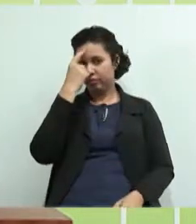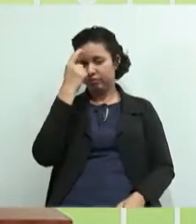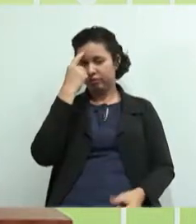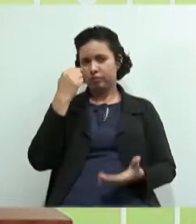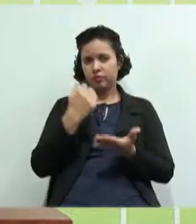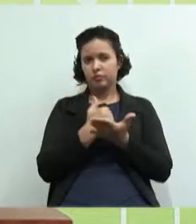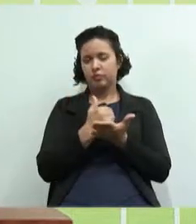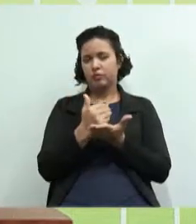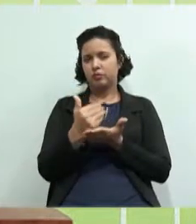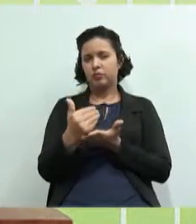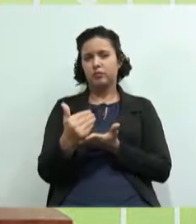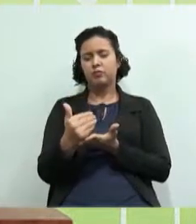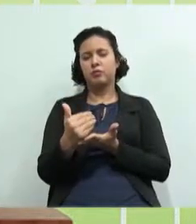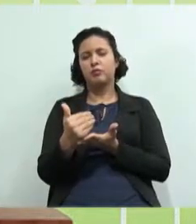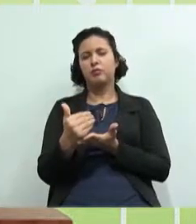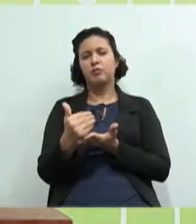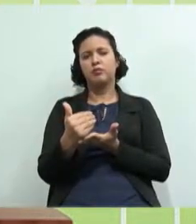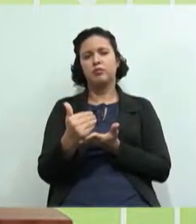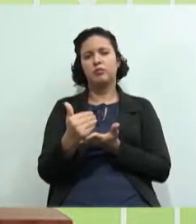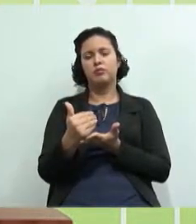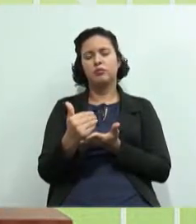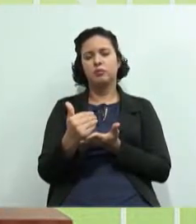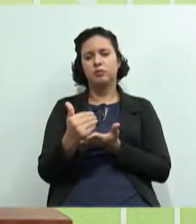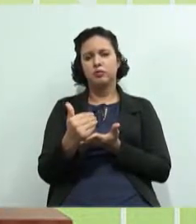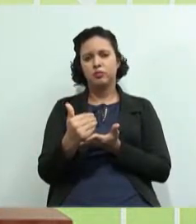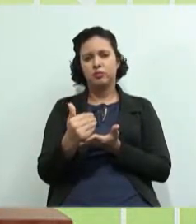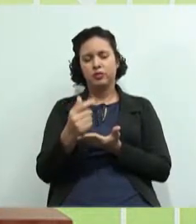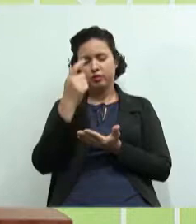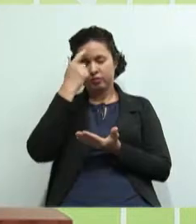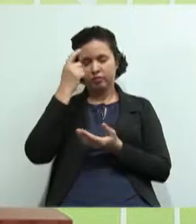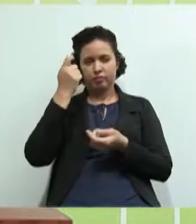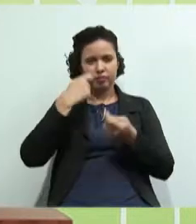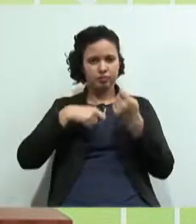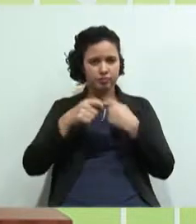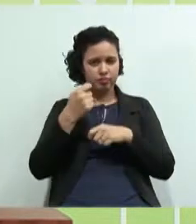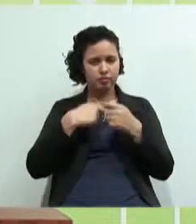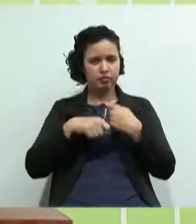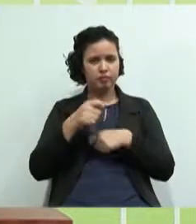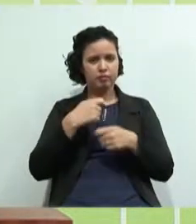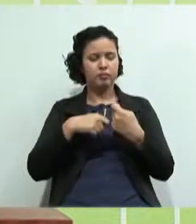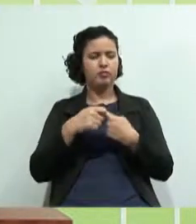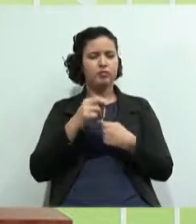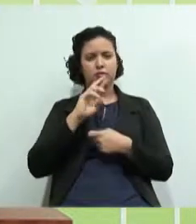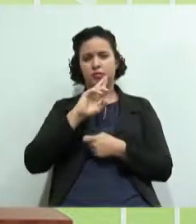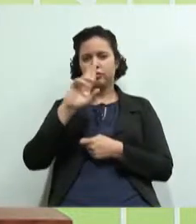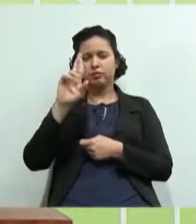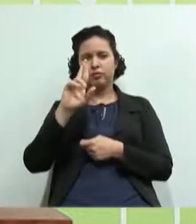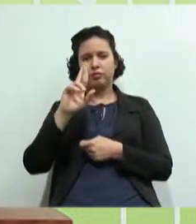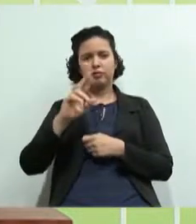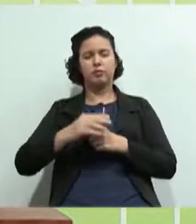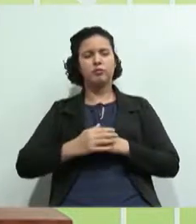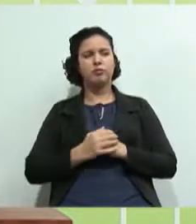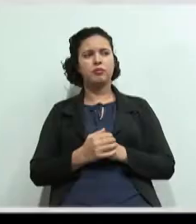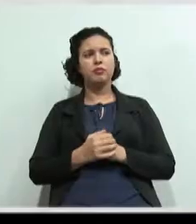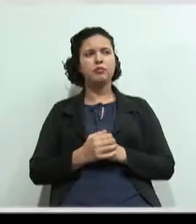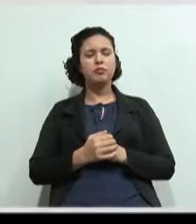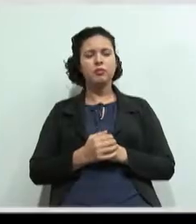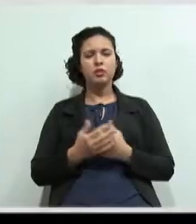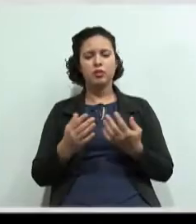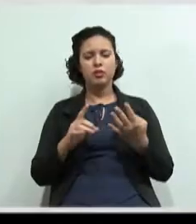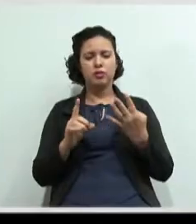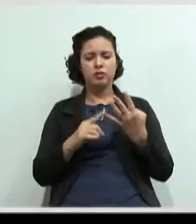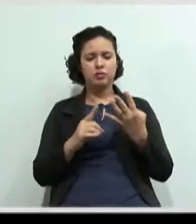a desenvolver na mente dos administradores, daqueles responsáveis pelas organizações. Vamos para o quarto e último aqui,